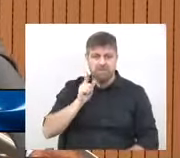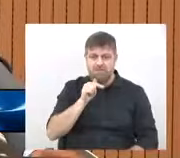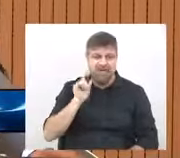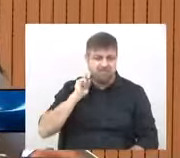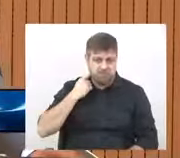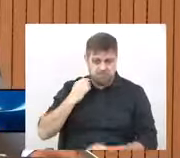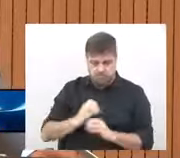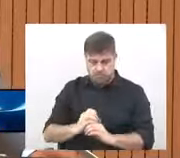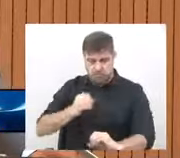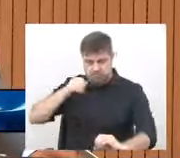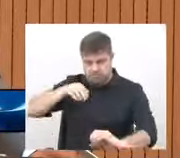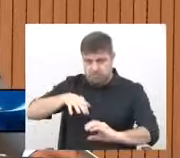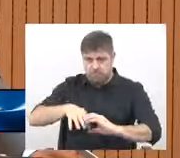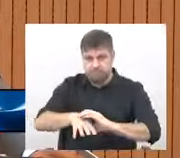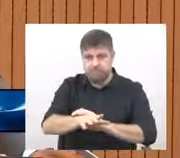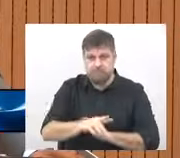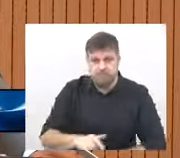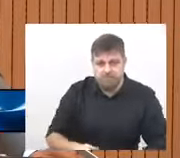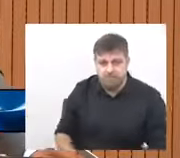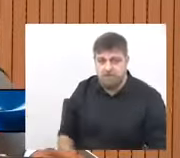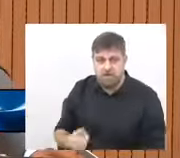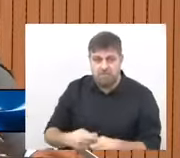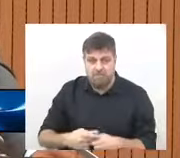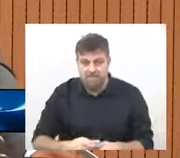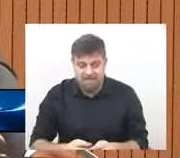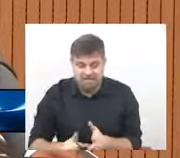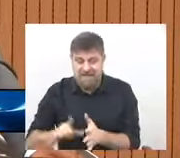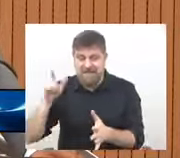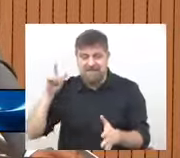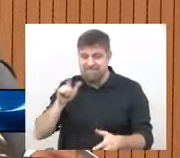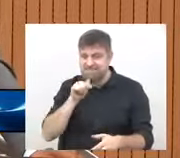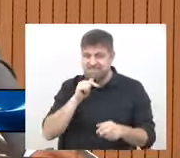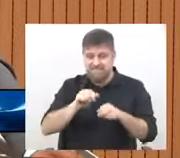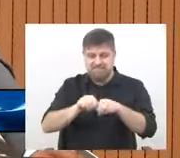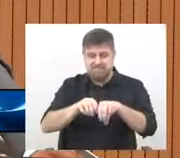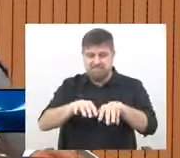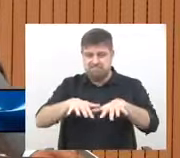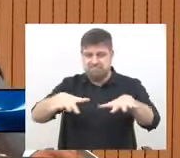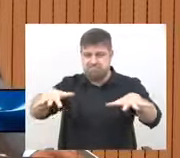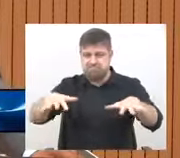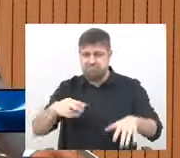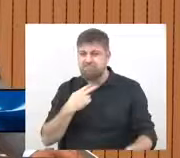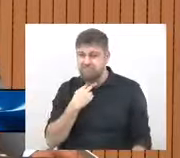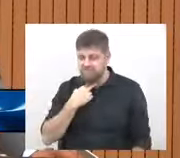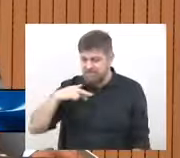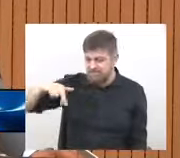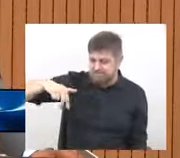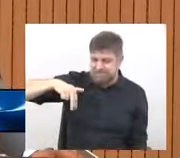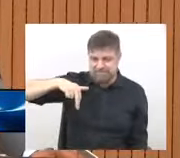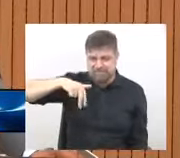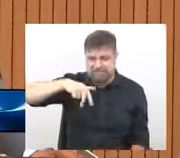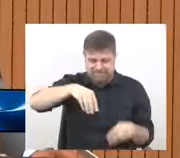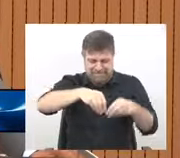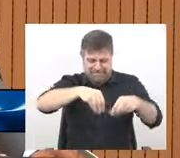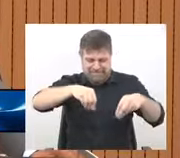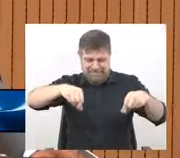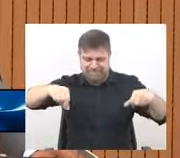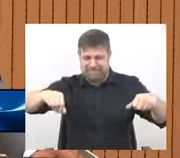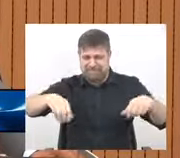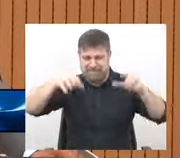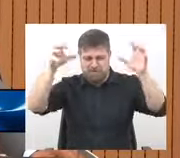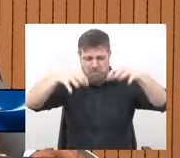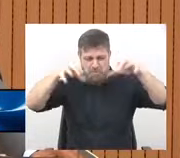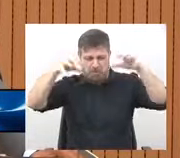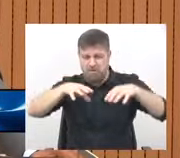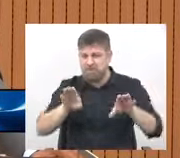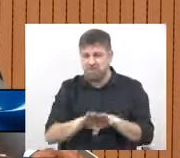naquele bairro, onde a água passava a céu aberto. As pessoas não conseguiriam nem andar ali. Foi colocado